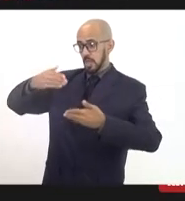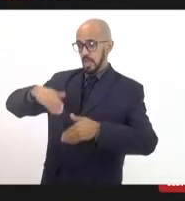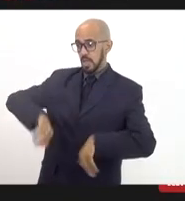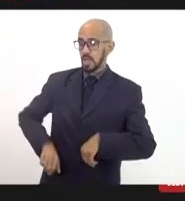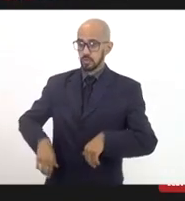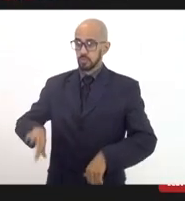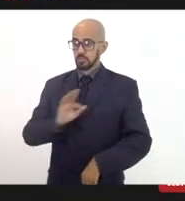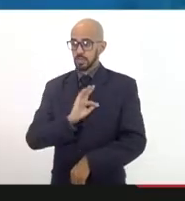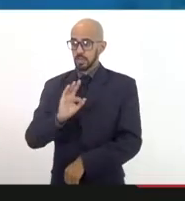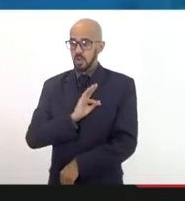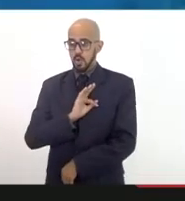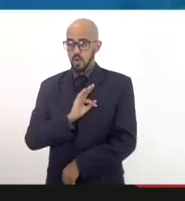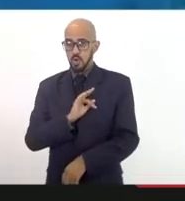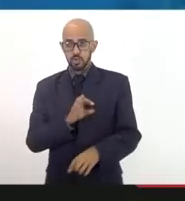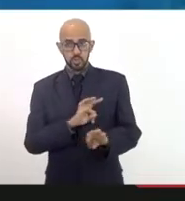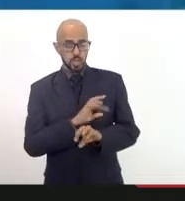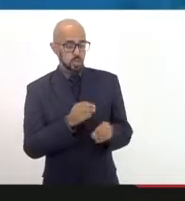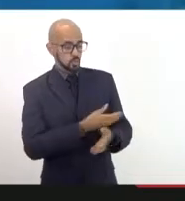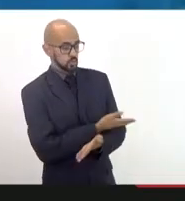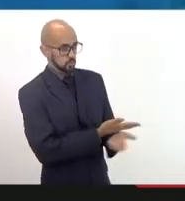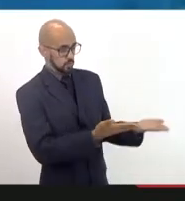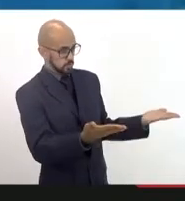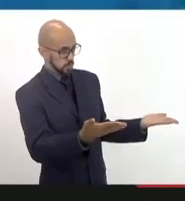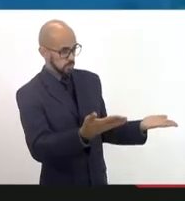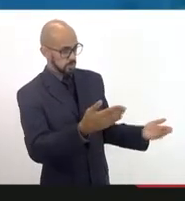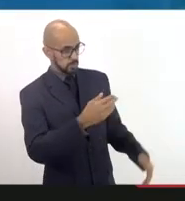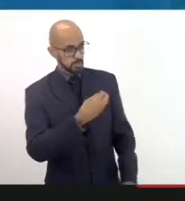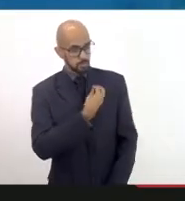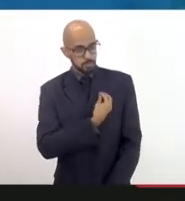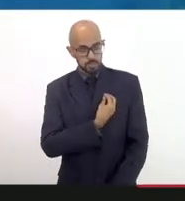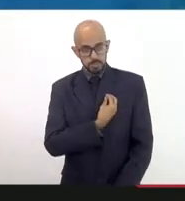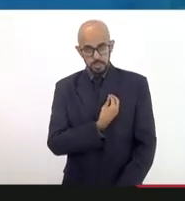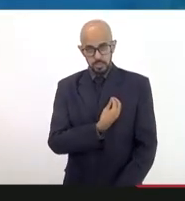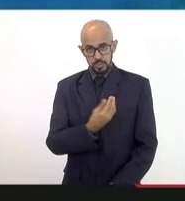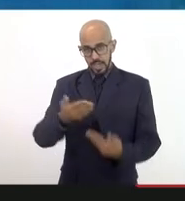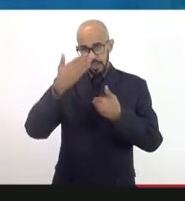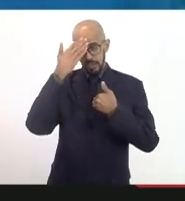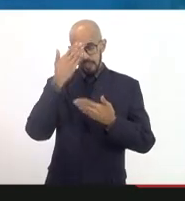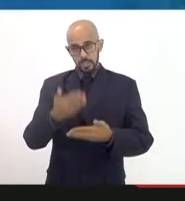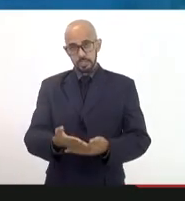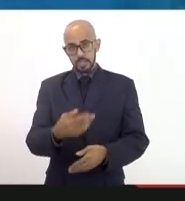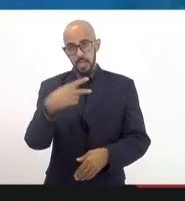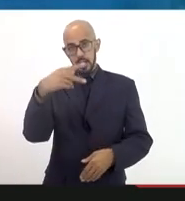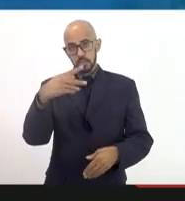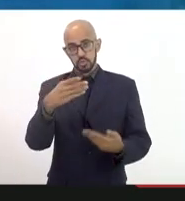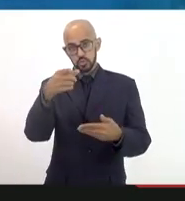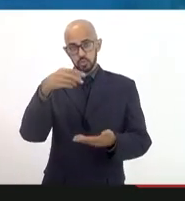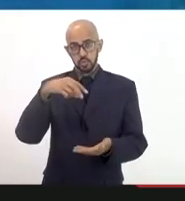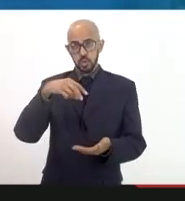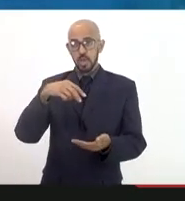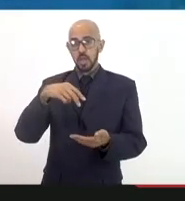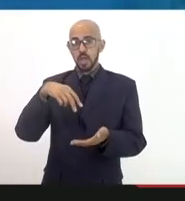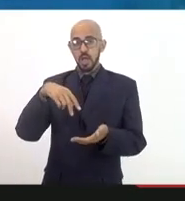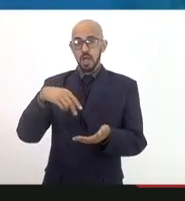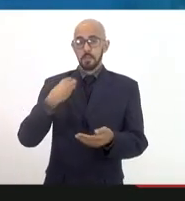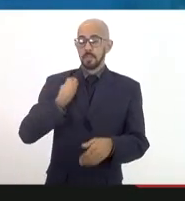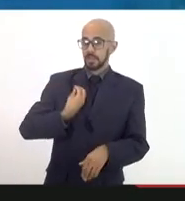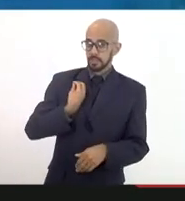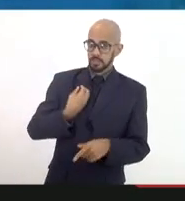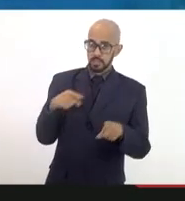e todos presentes. Queria agradecer o seu convite, já também agradecer a sua presença na nossa audiência pública lá na Câmara